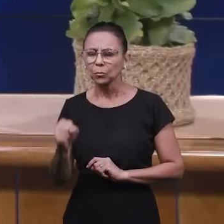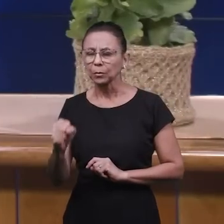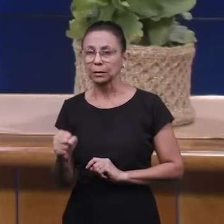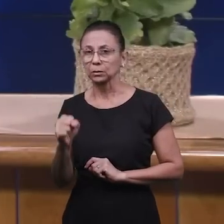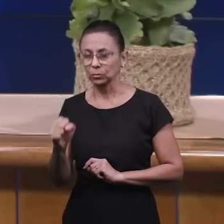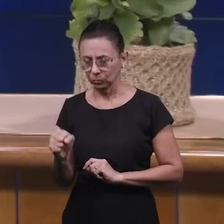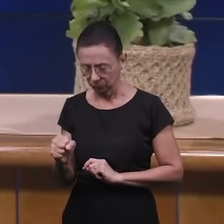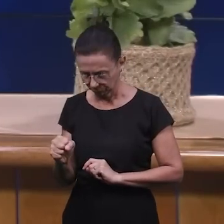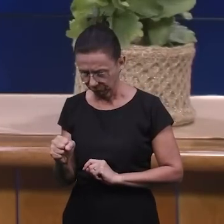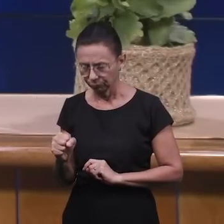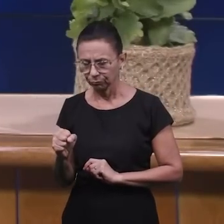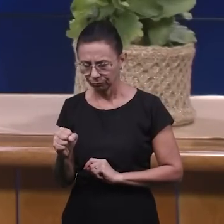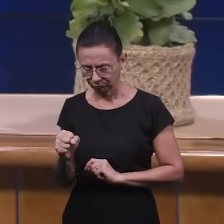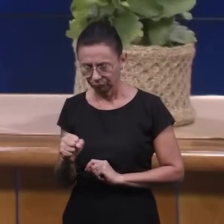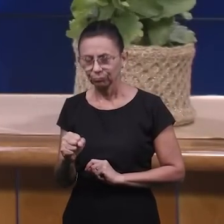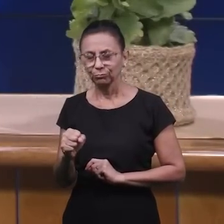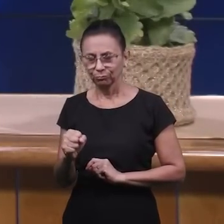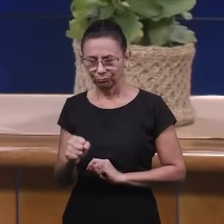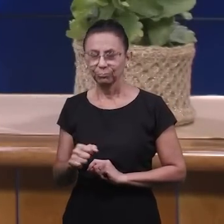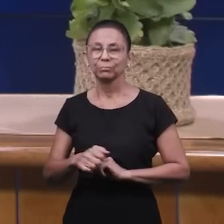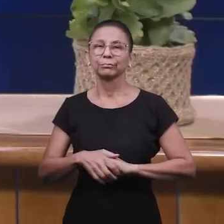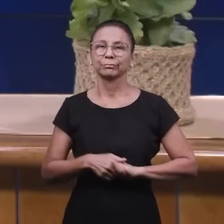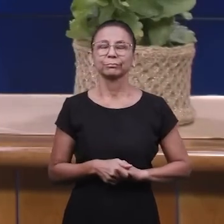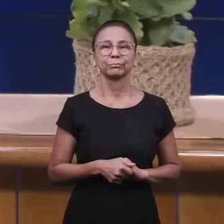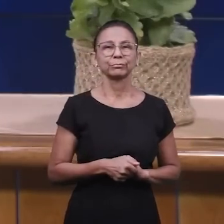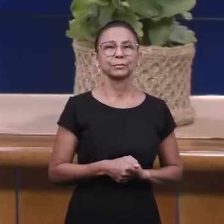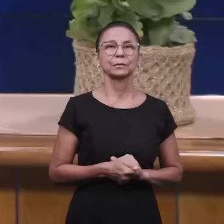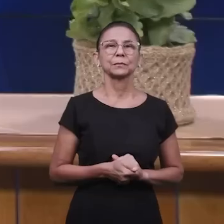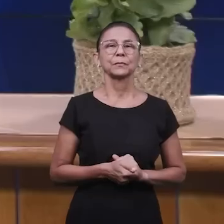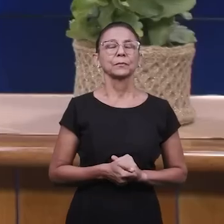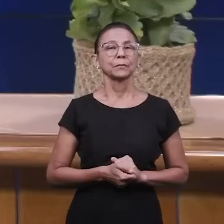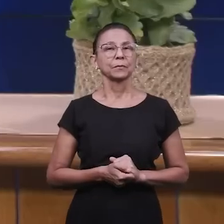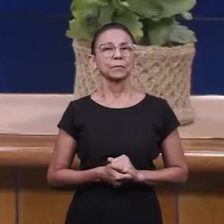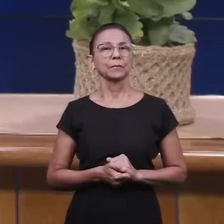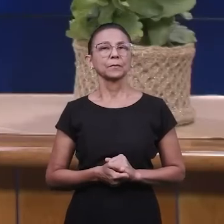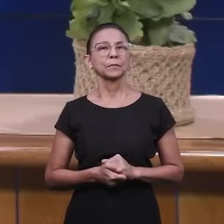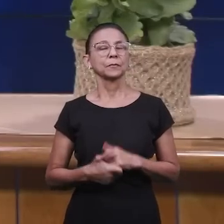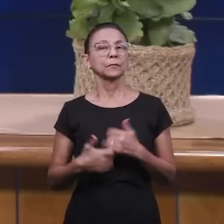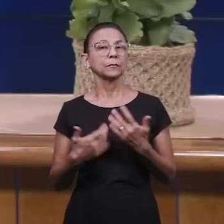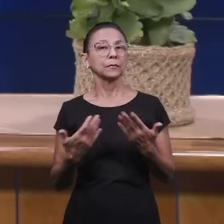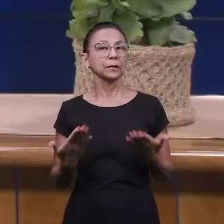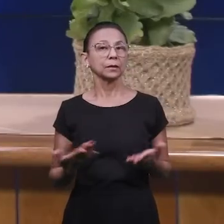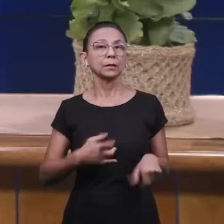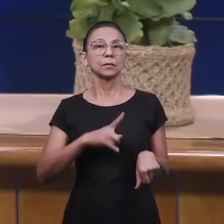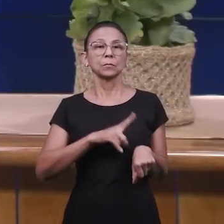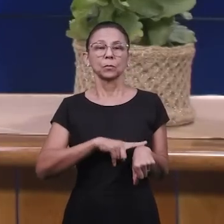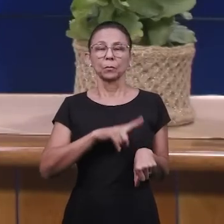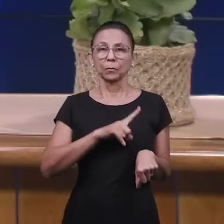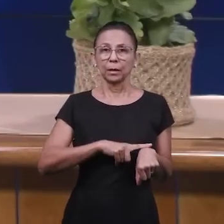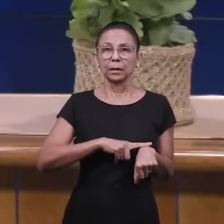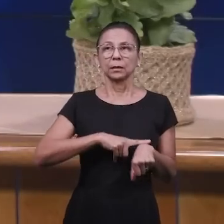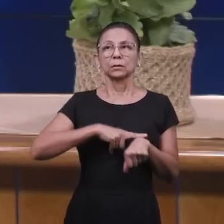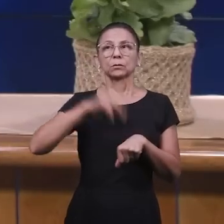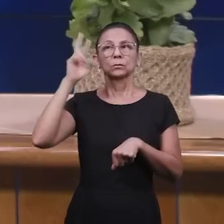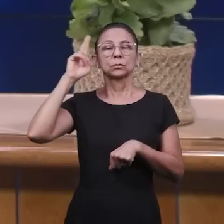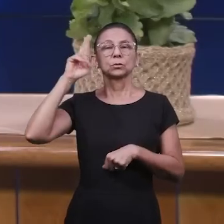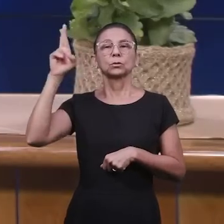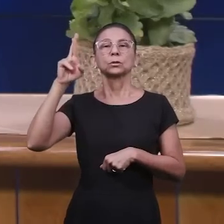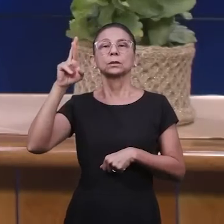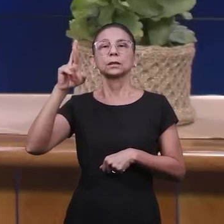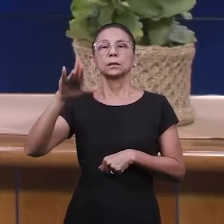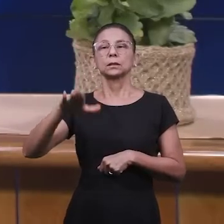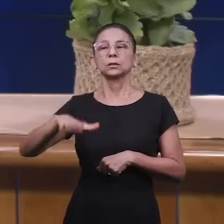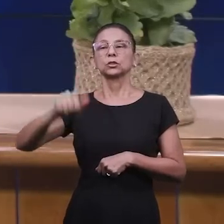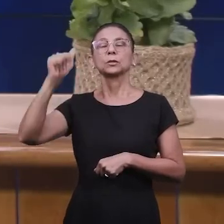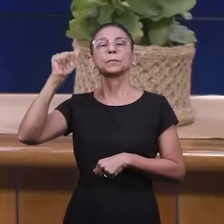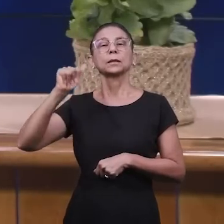dos ruídos desse mundo que nós vivemos, nós temos podido a voz daquele que a nossa alma ama, né? E